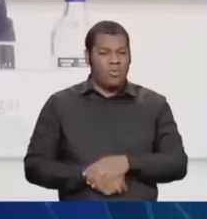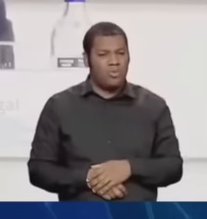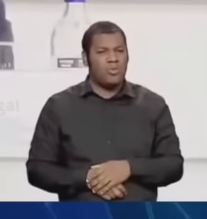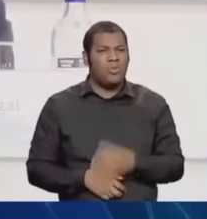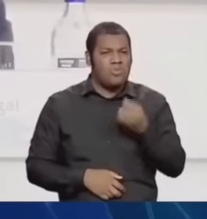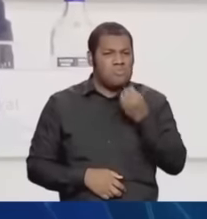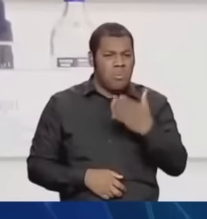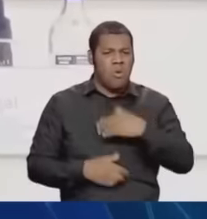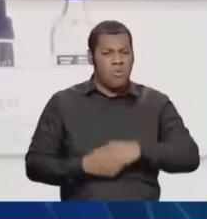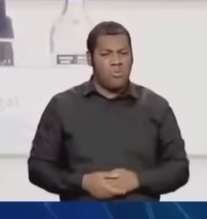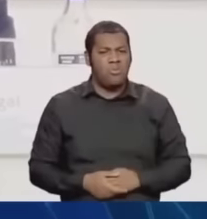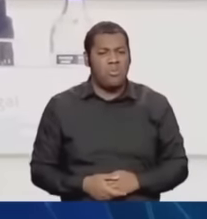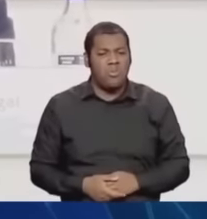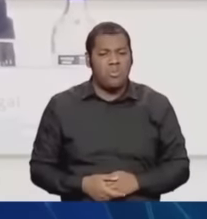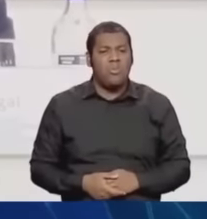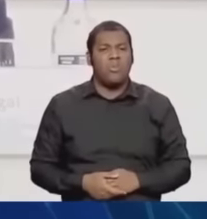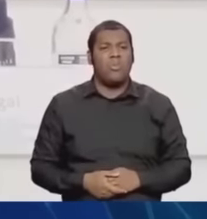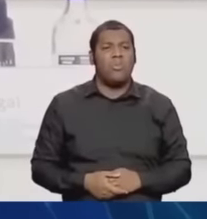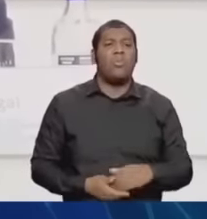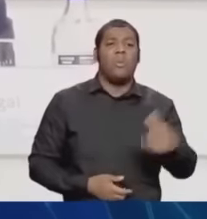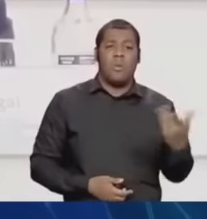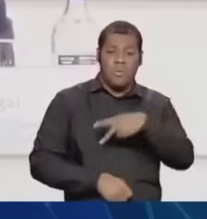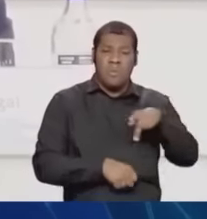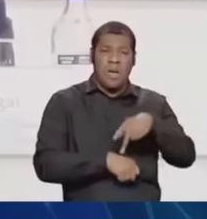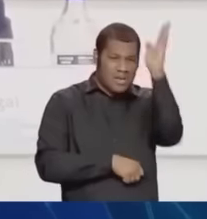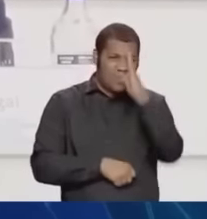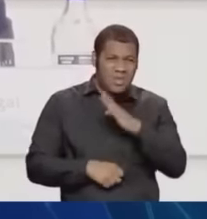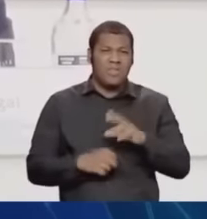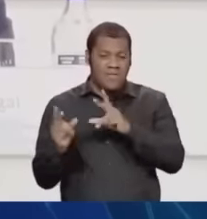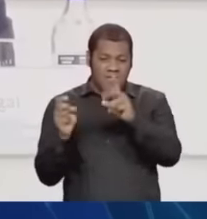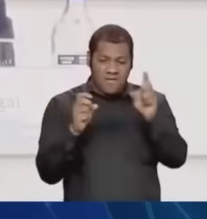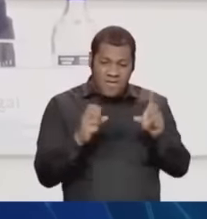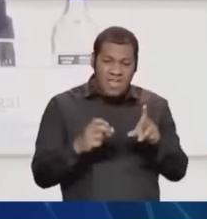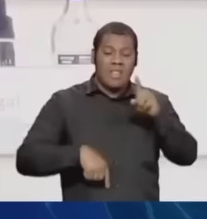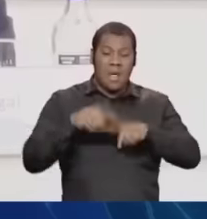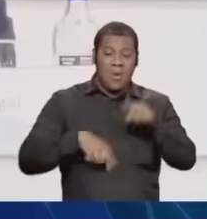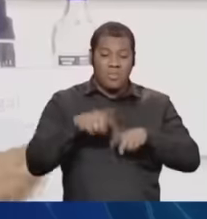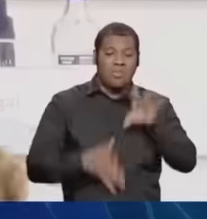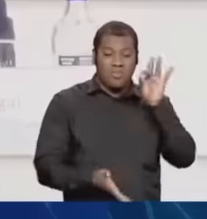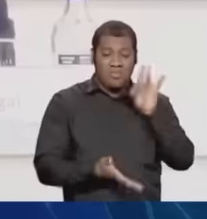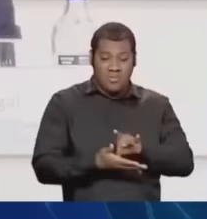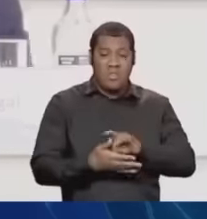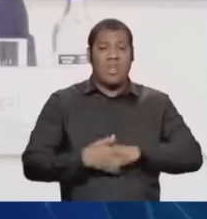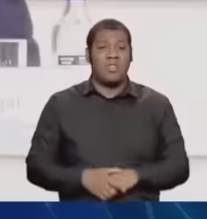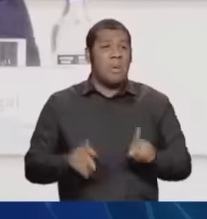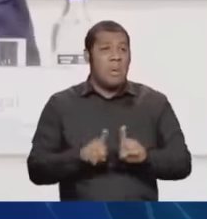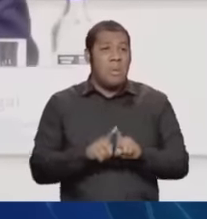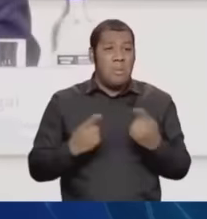verdade. É verdade, nós somos exportadores de matéria-prima e não ficamos com o resultado daquilo que nós